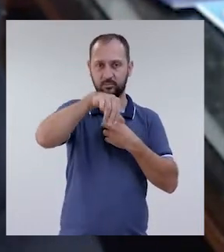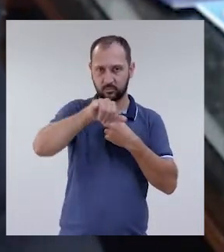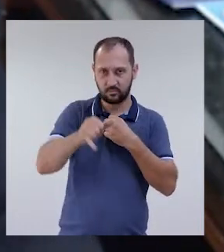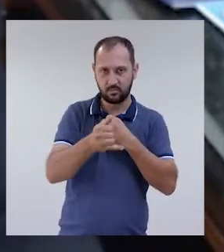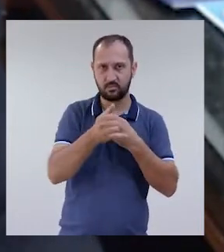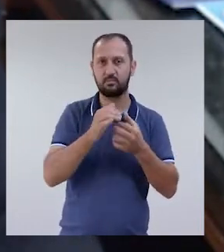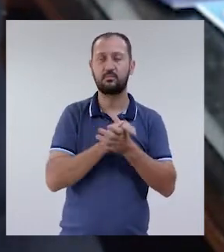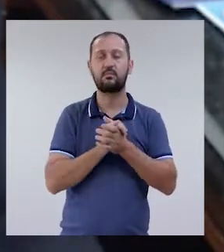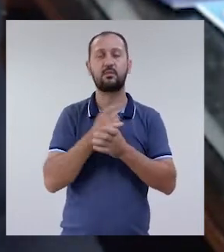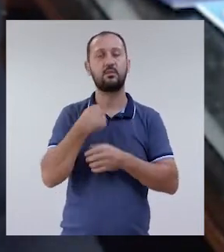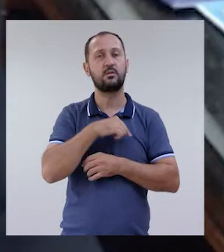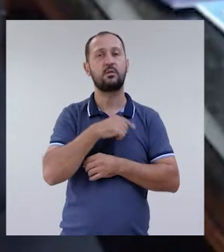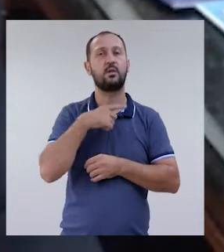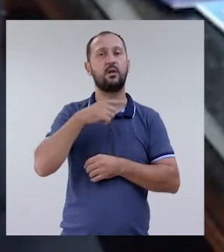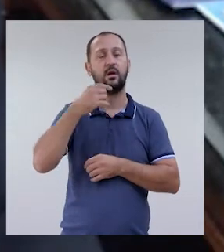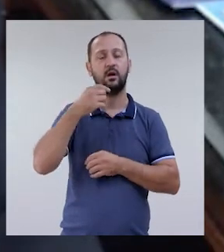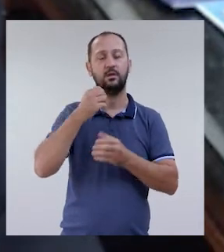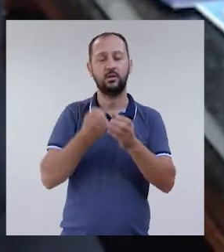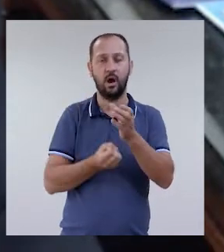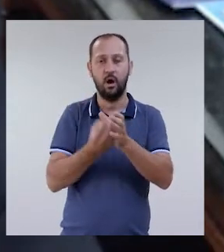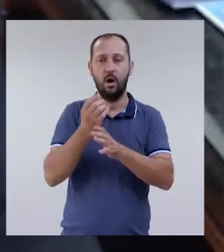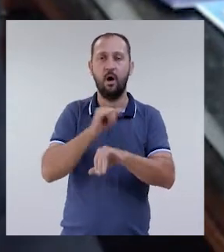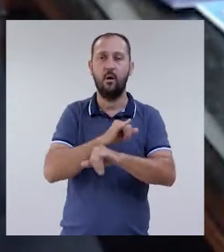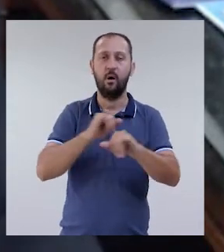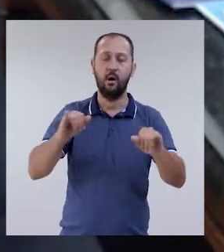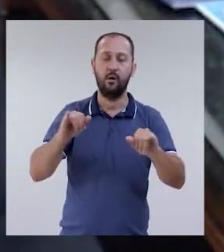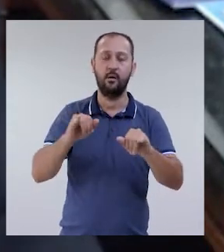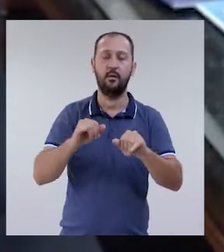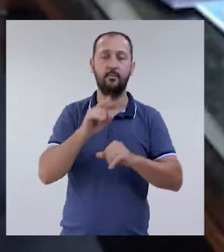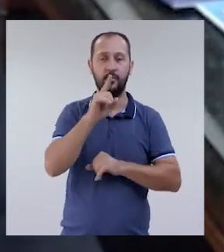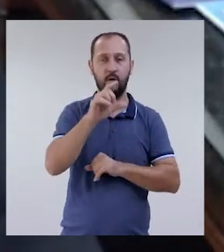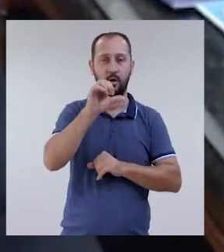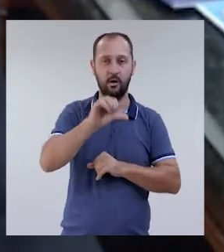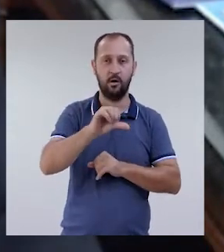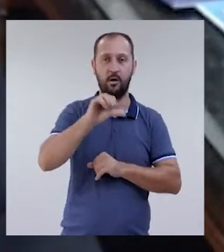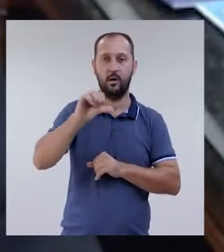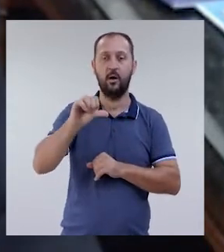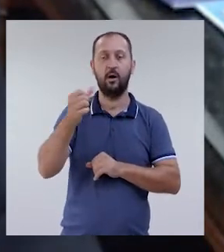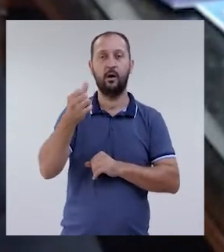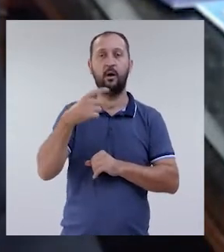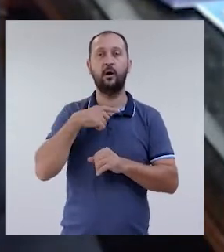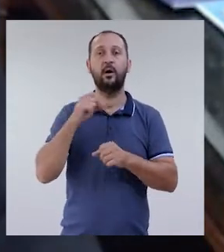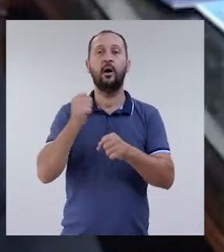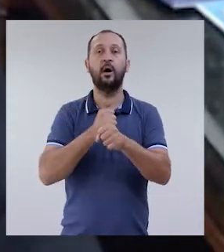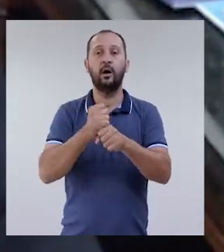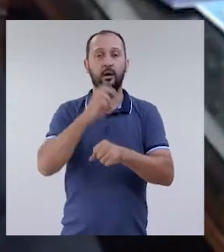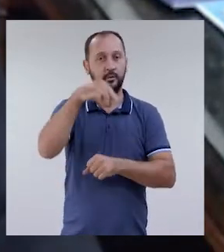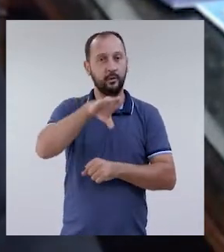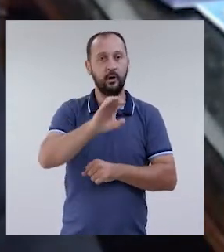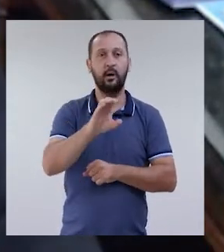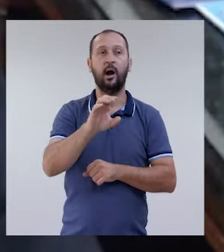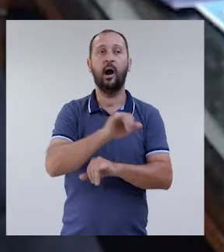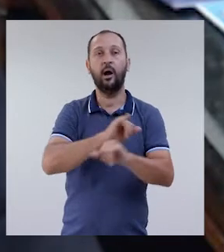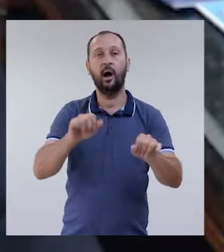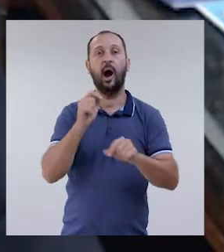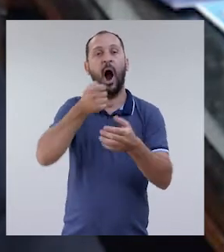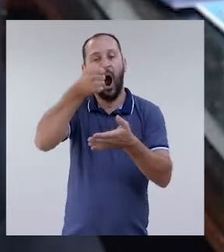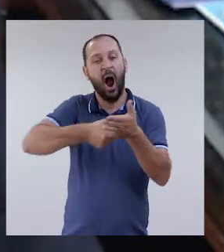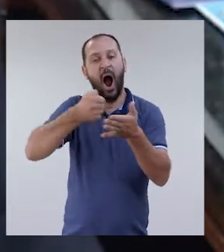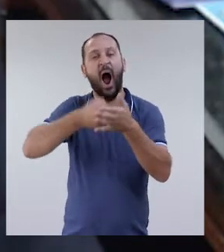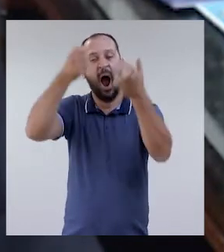Conselho Nacional de Justiça, editamos a portaria 1726, de 24 de